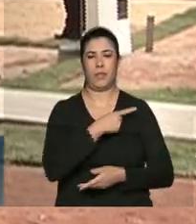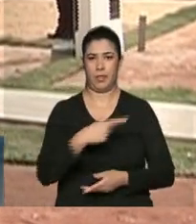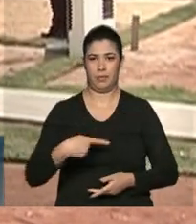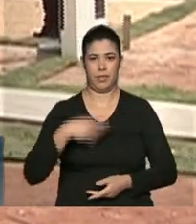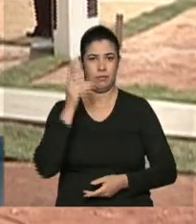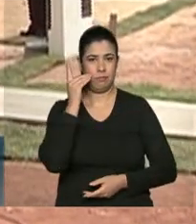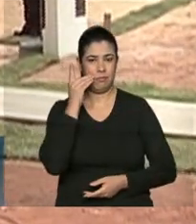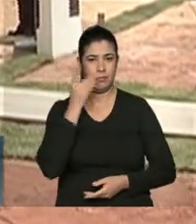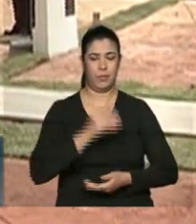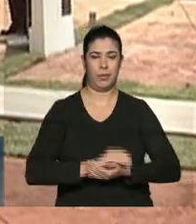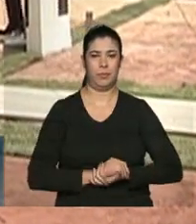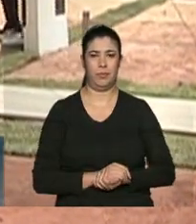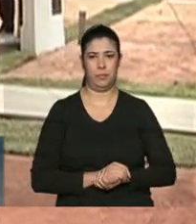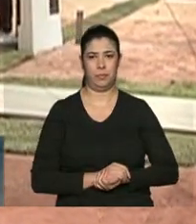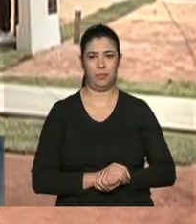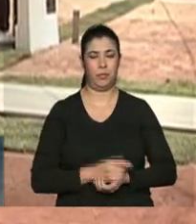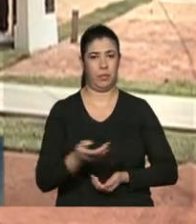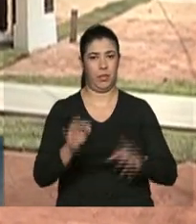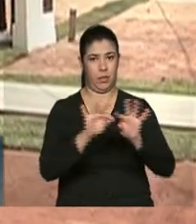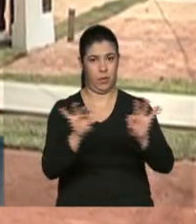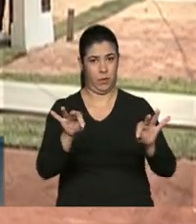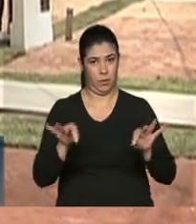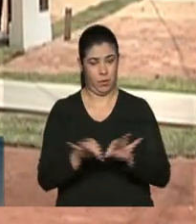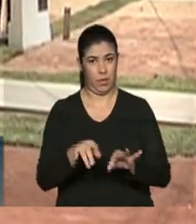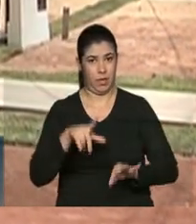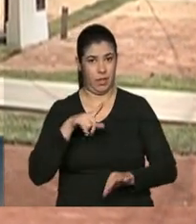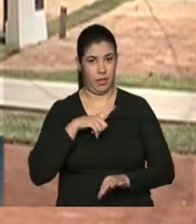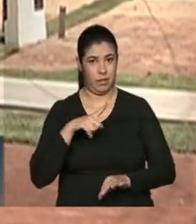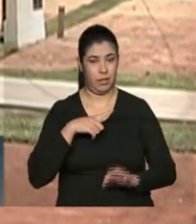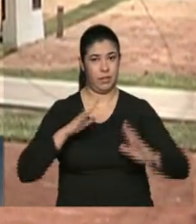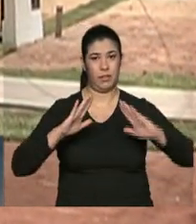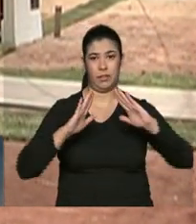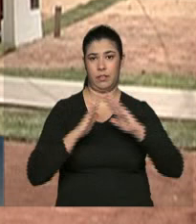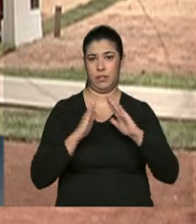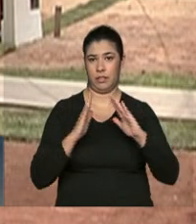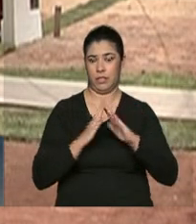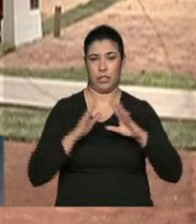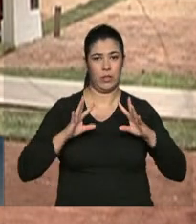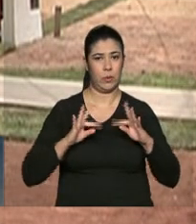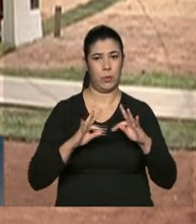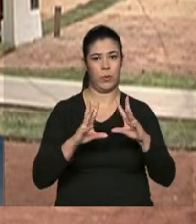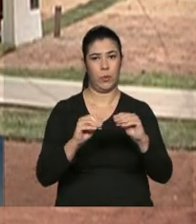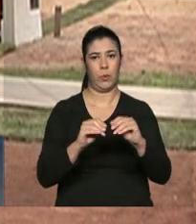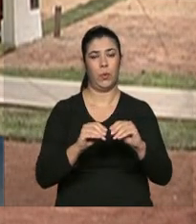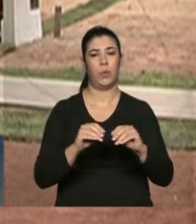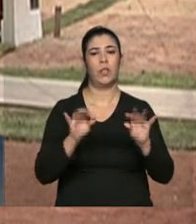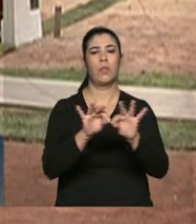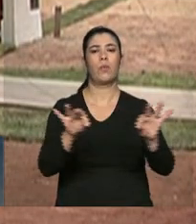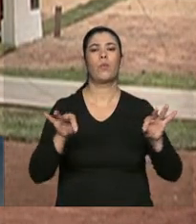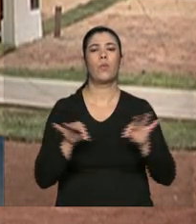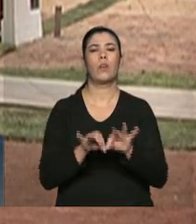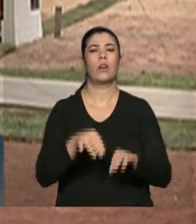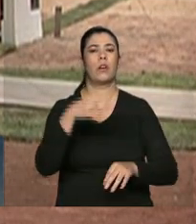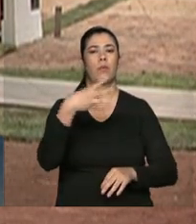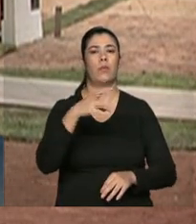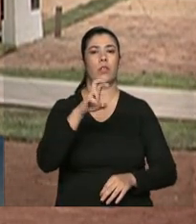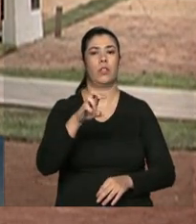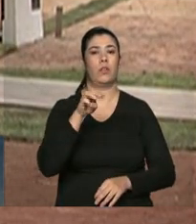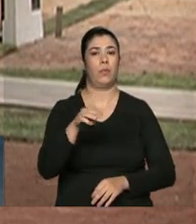presidenta Dilma Rousseff. Condomínio composto por casas, todas com 45 metros